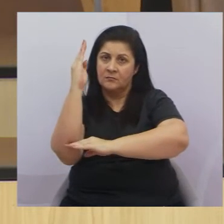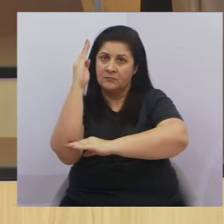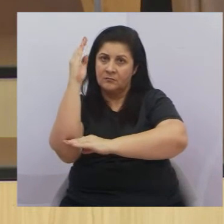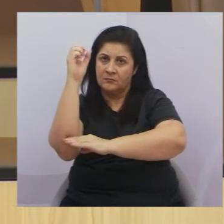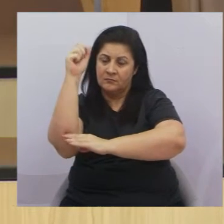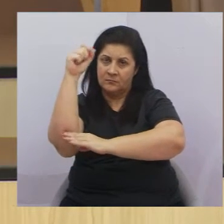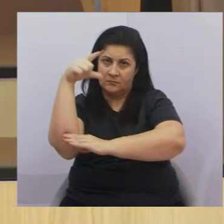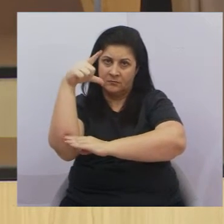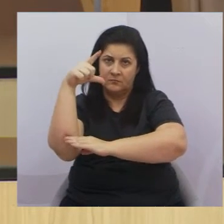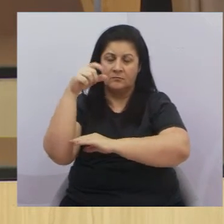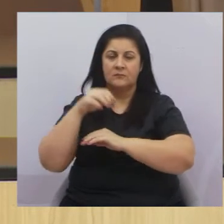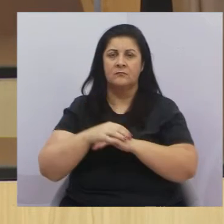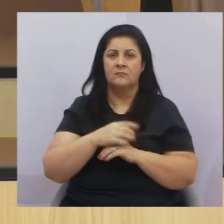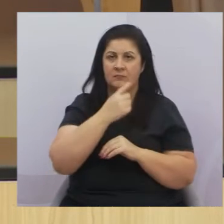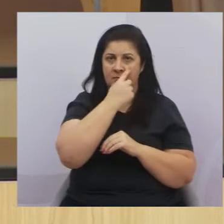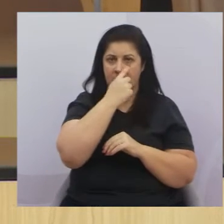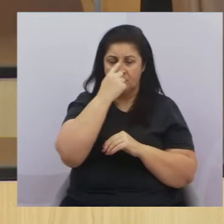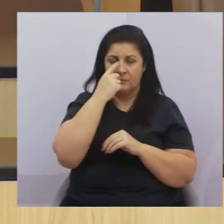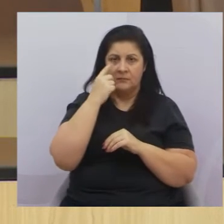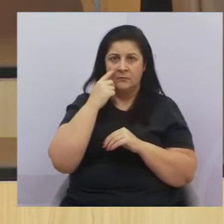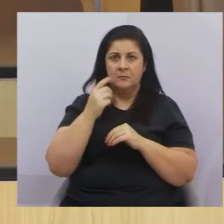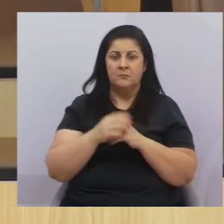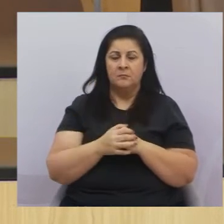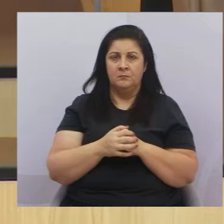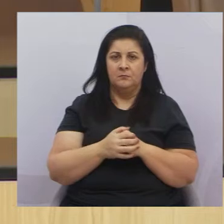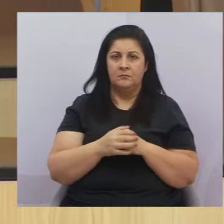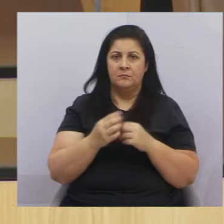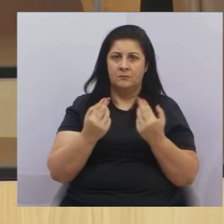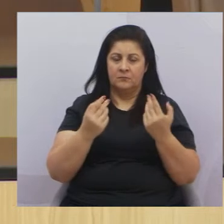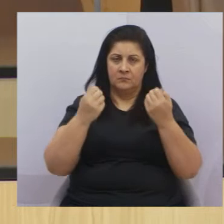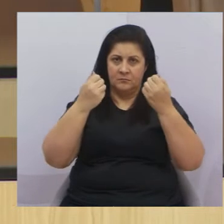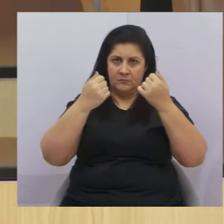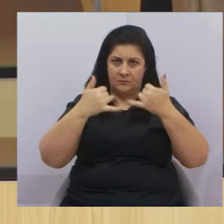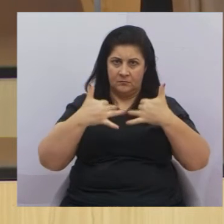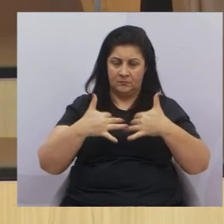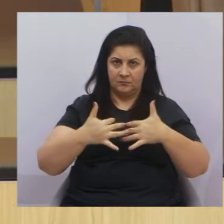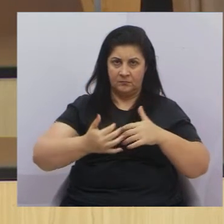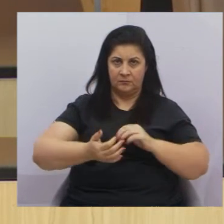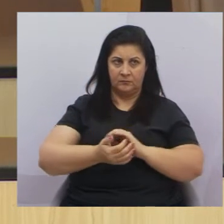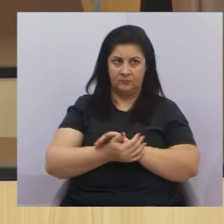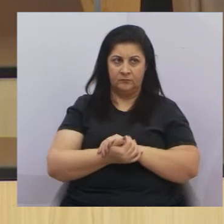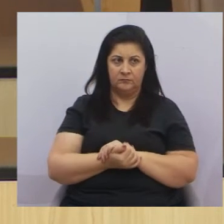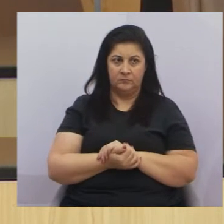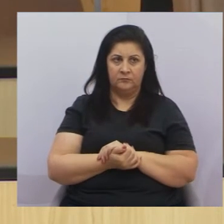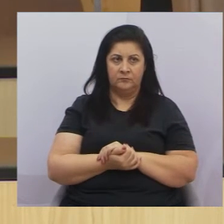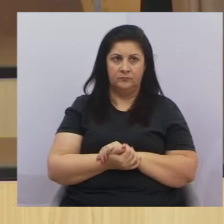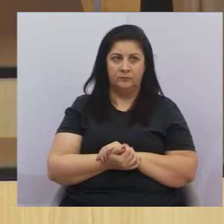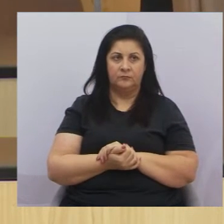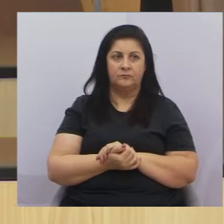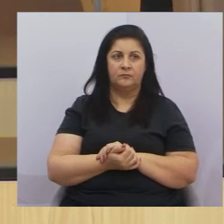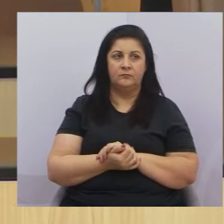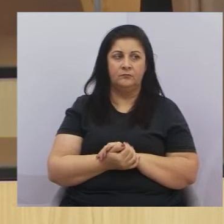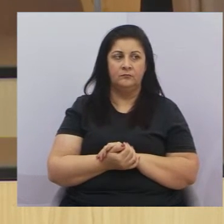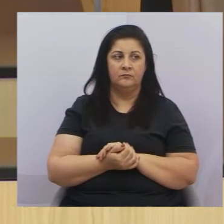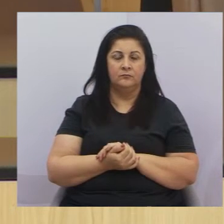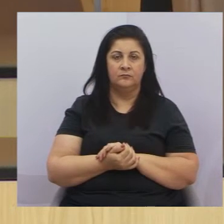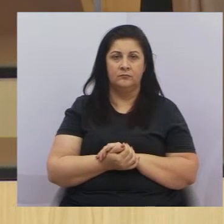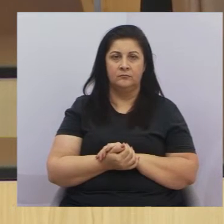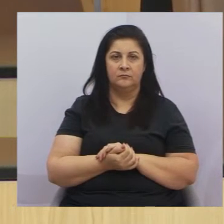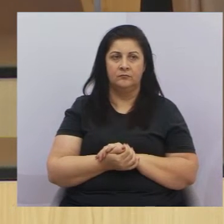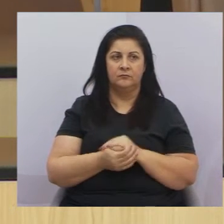Parque Meia Lua, em Jacareí, conforme especificado. Autoria vereador Valmir do Parque Meia Lua.